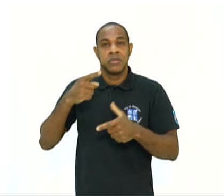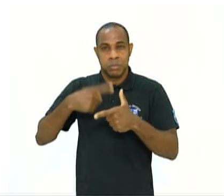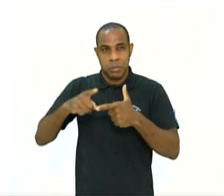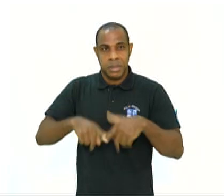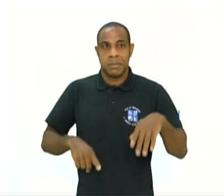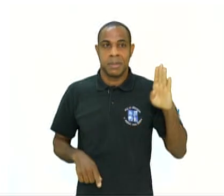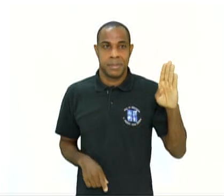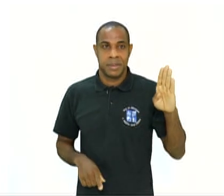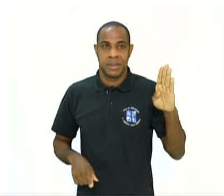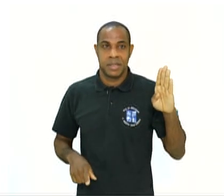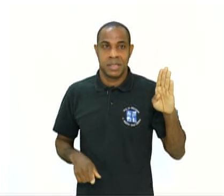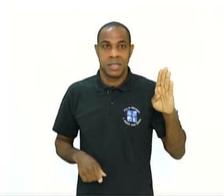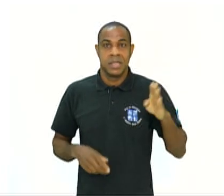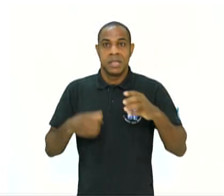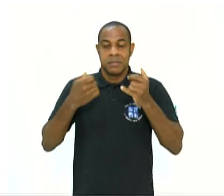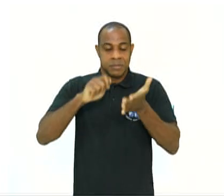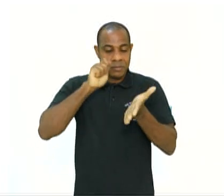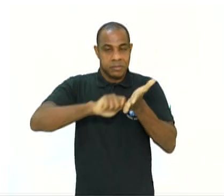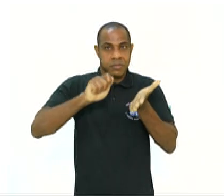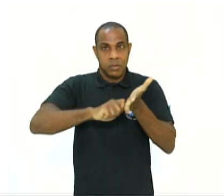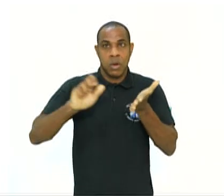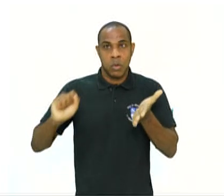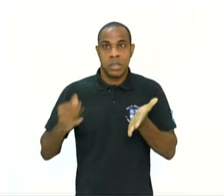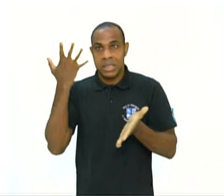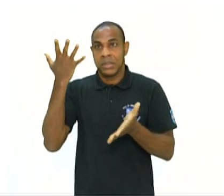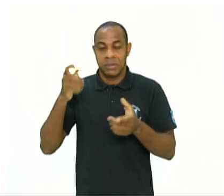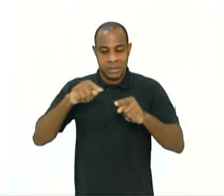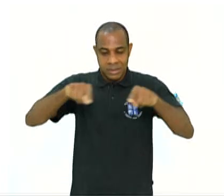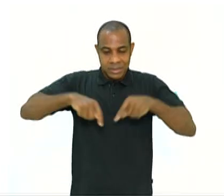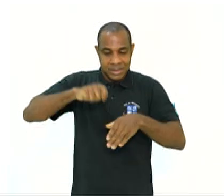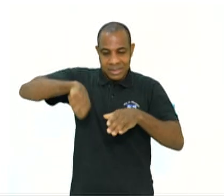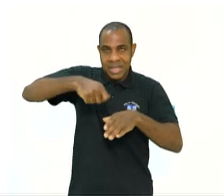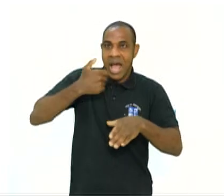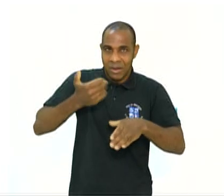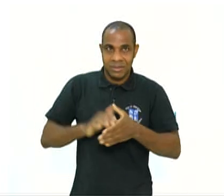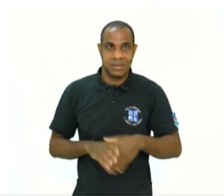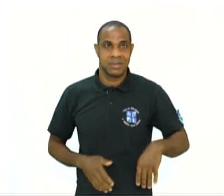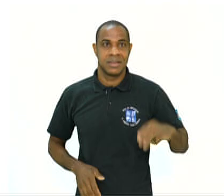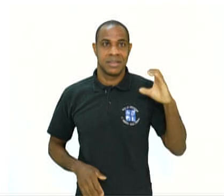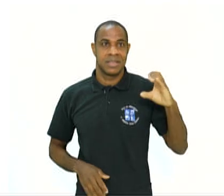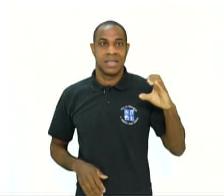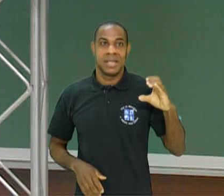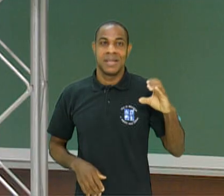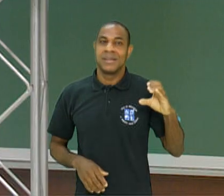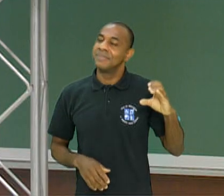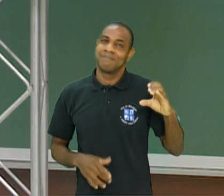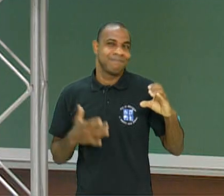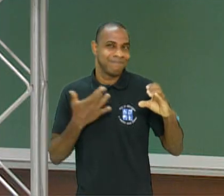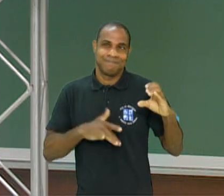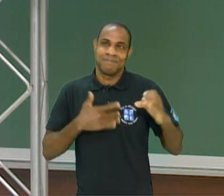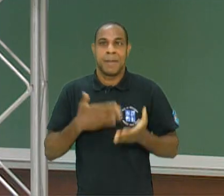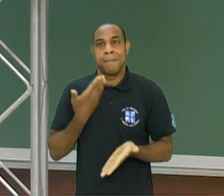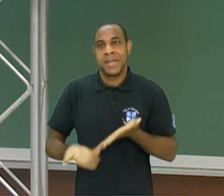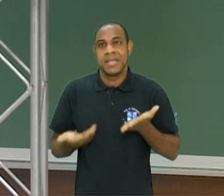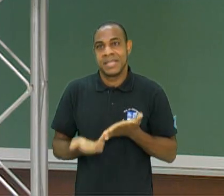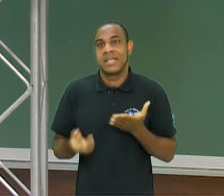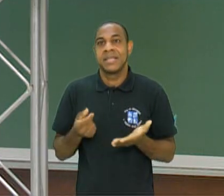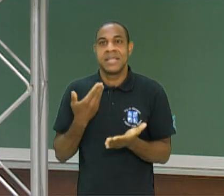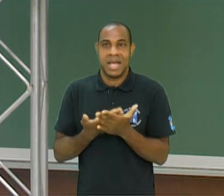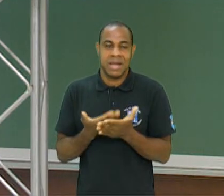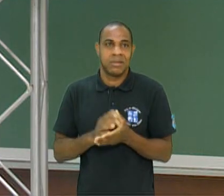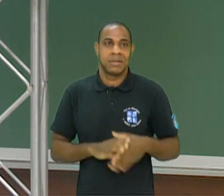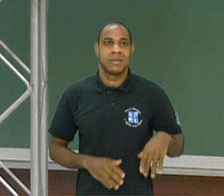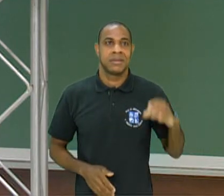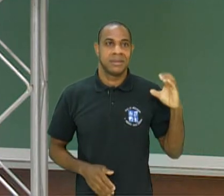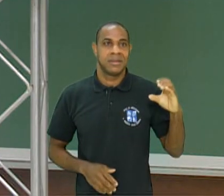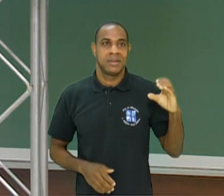B, descrever um incidente na cozinha. C, lamentar a perda da aula. D, justificar a perda de uma